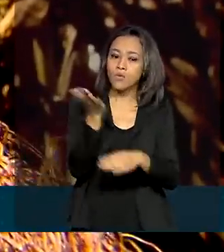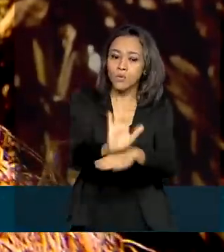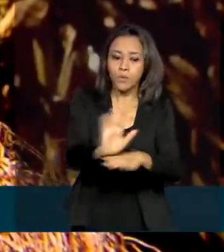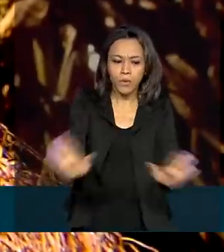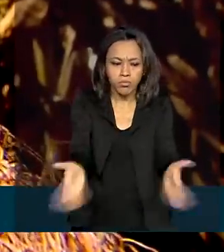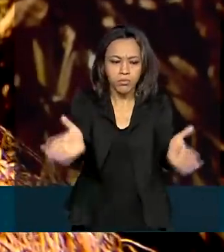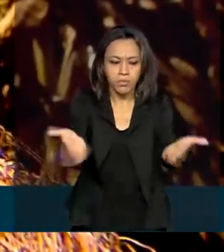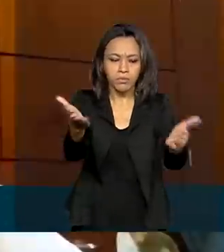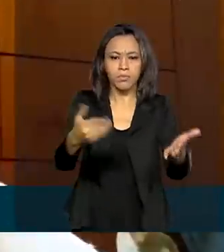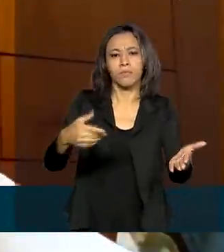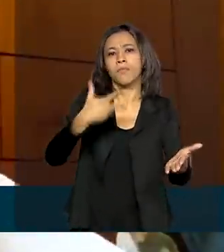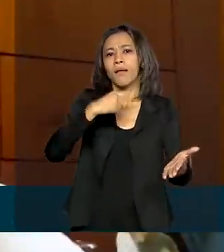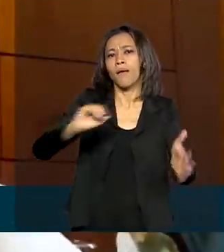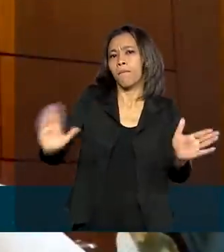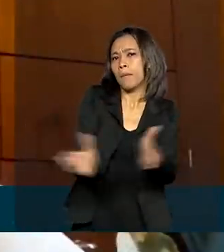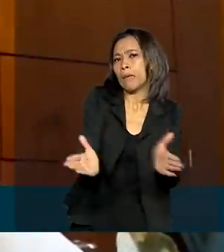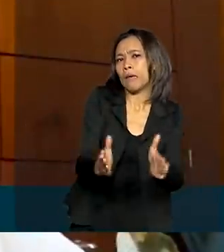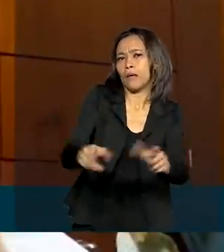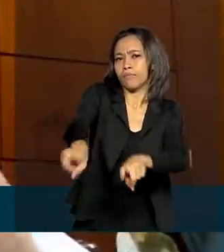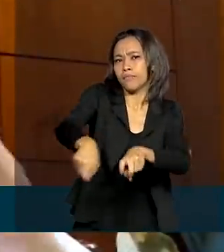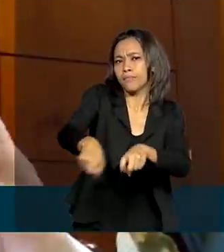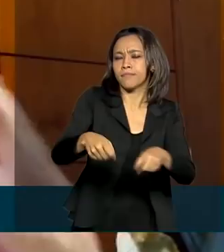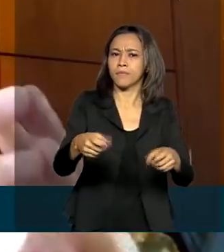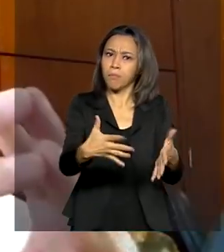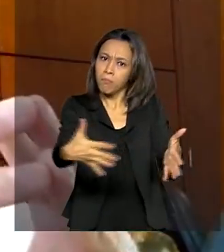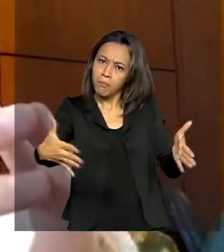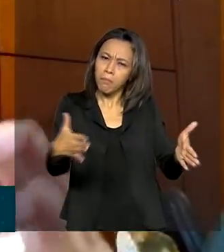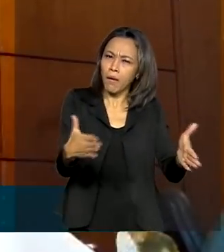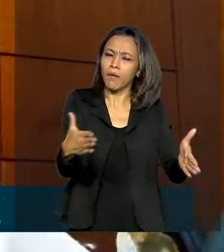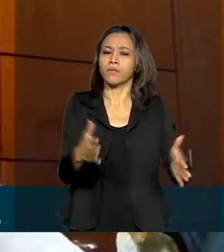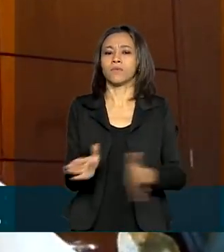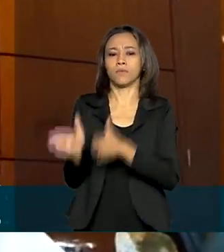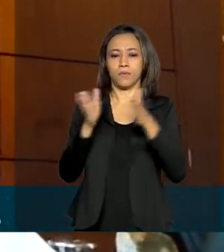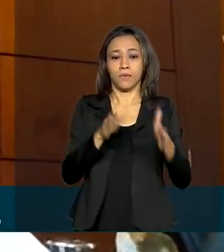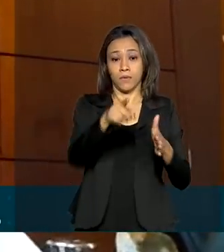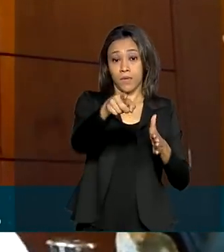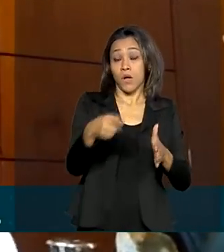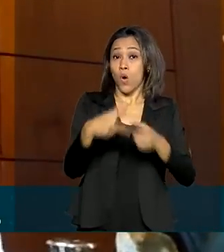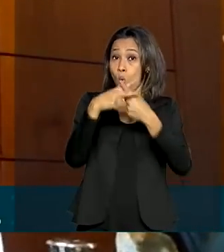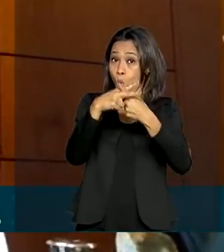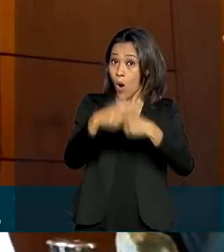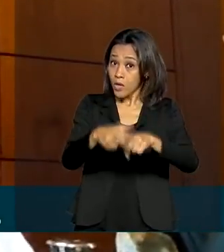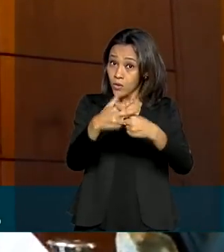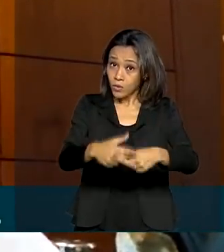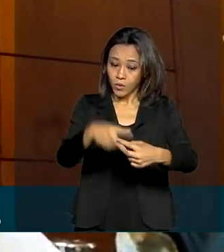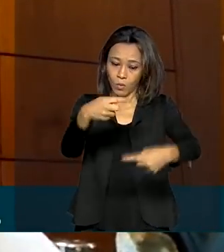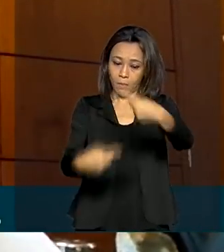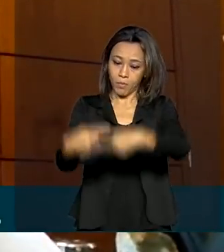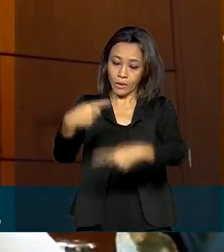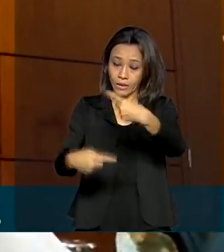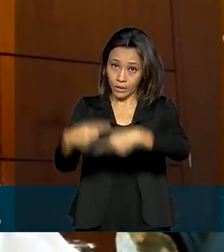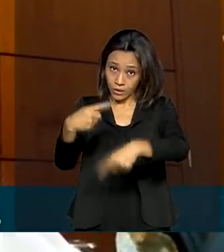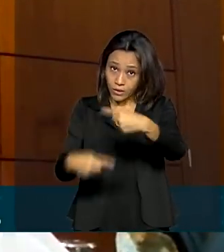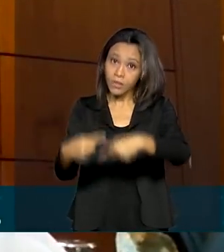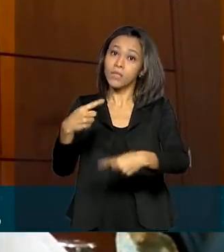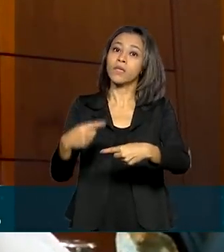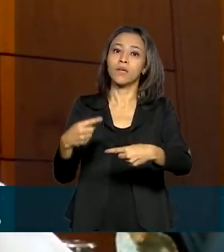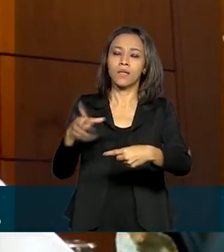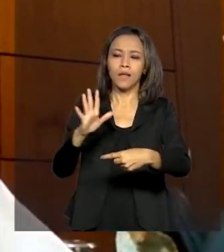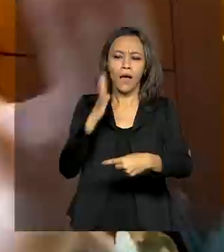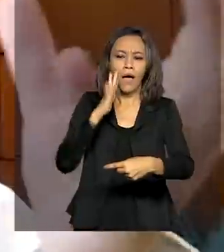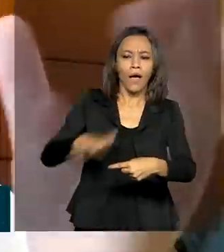o pequeno e médio produtor. O ajuste da política fiscal com a política monetária fez com que